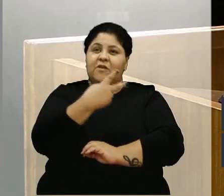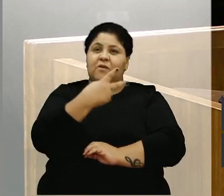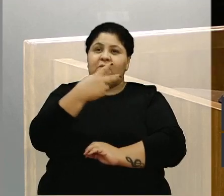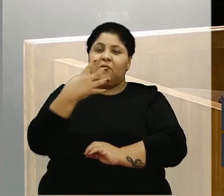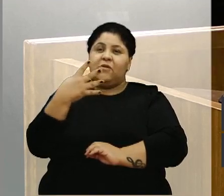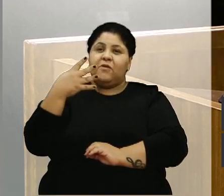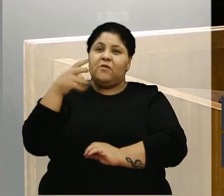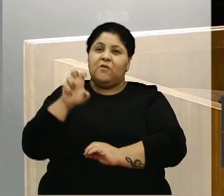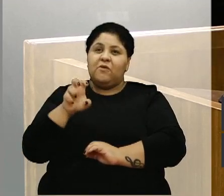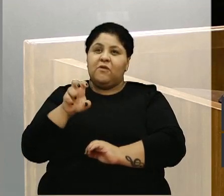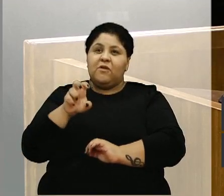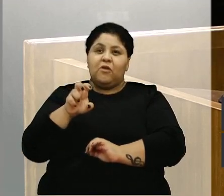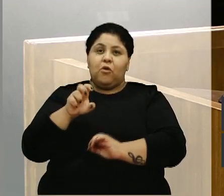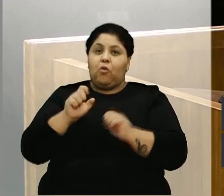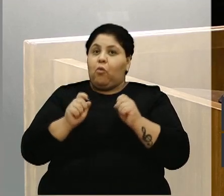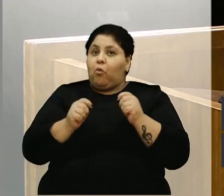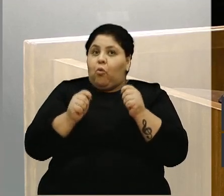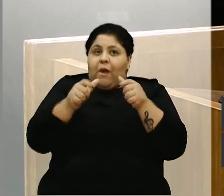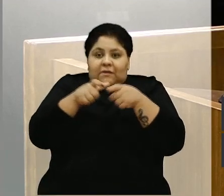538.245, uma Caxias do Sul inteira.